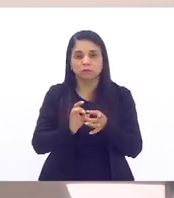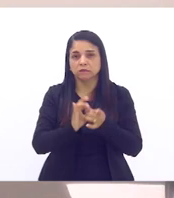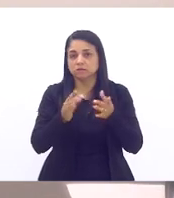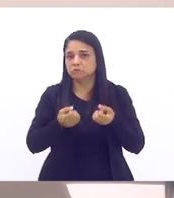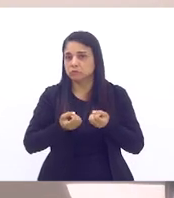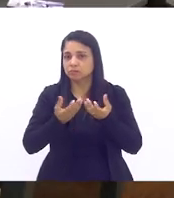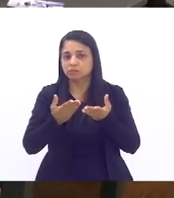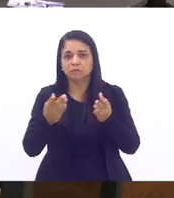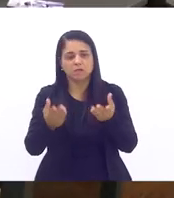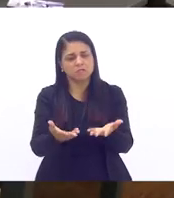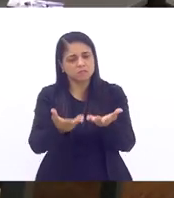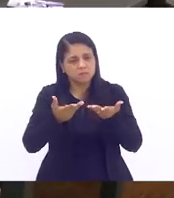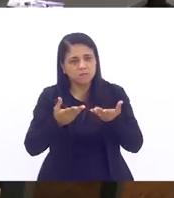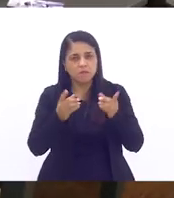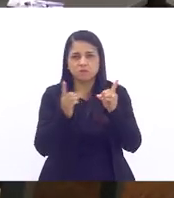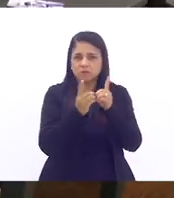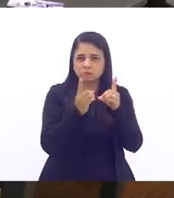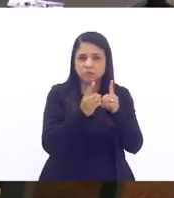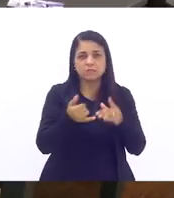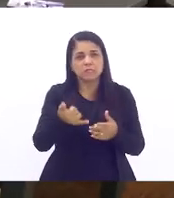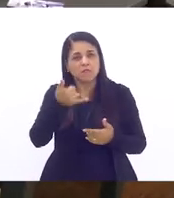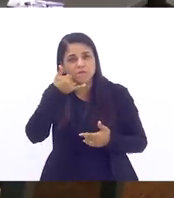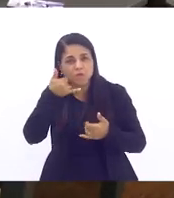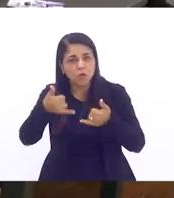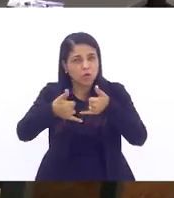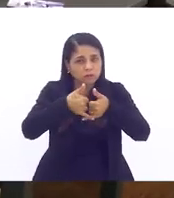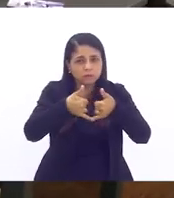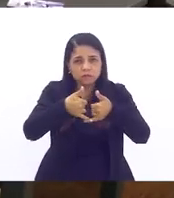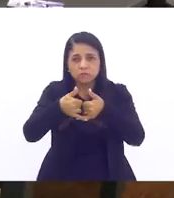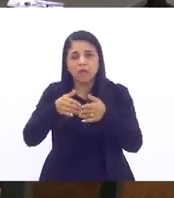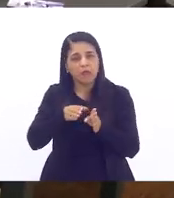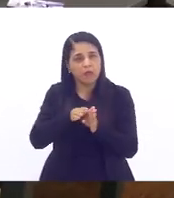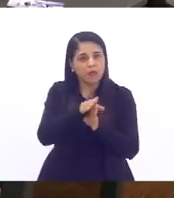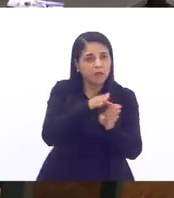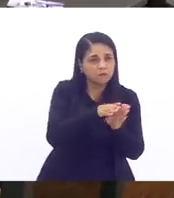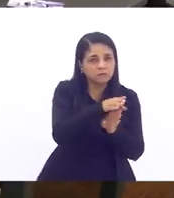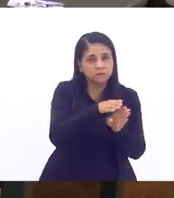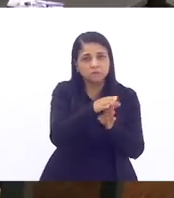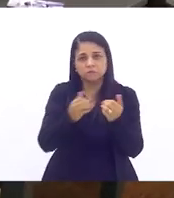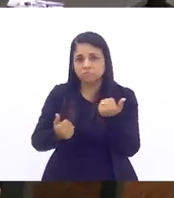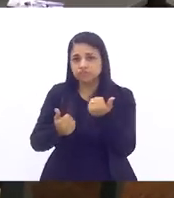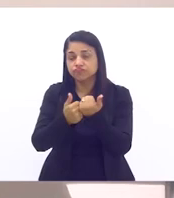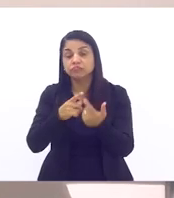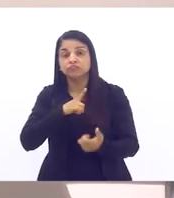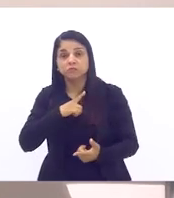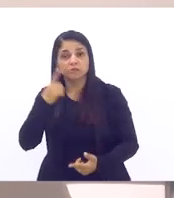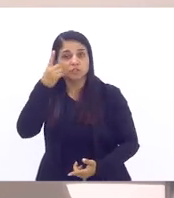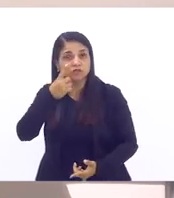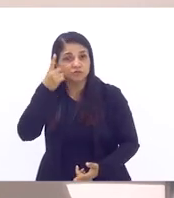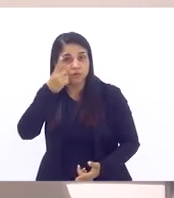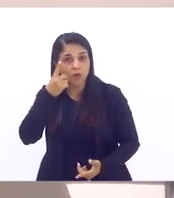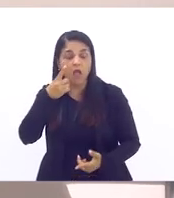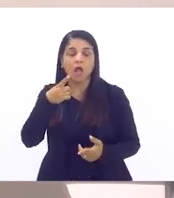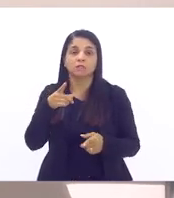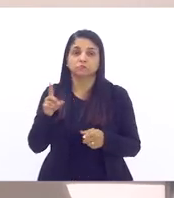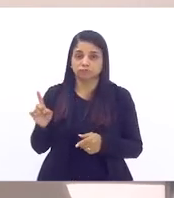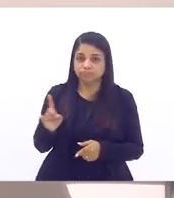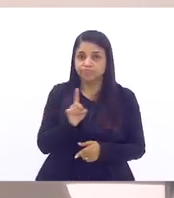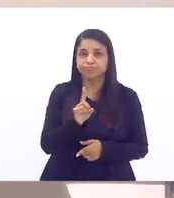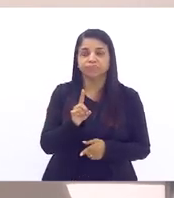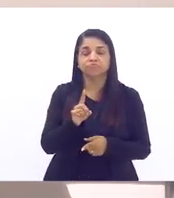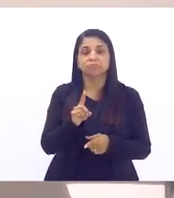receber os atendimentos para receber os telefonemas para dar auxílio nós temos um advogado advogado de prontidão para